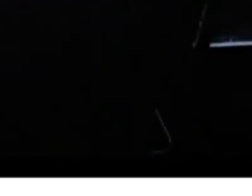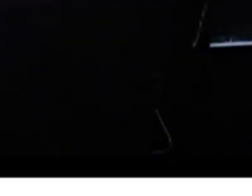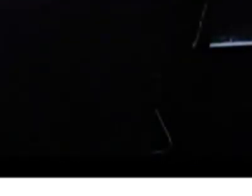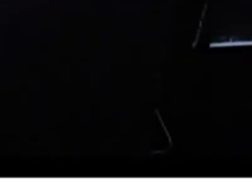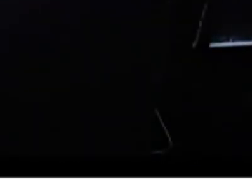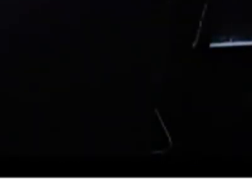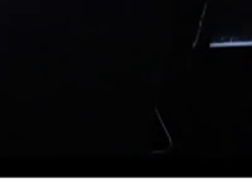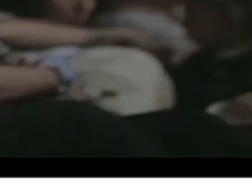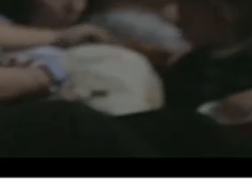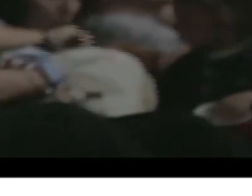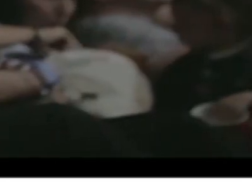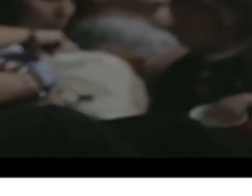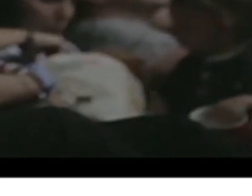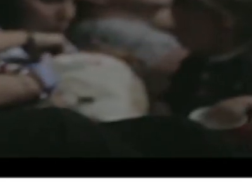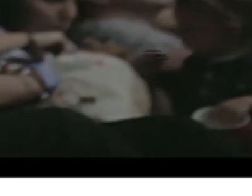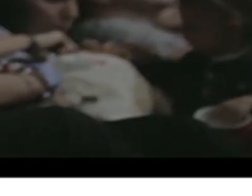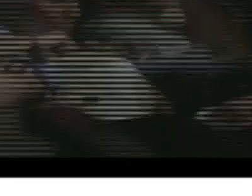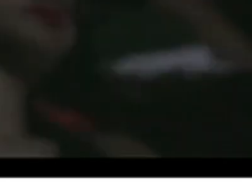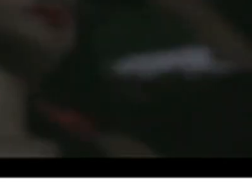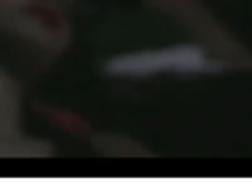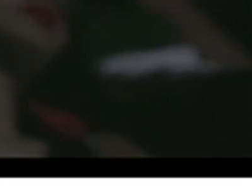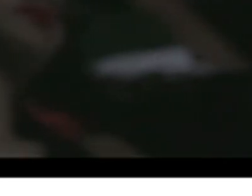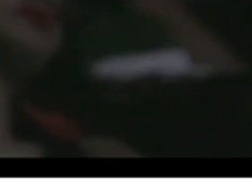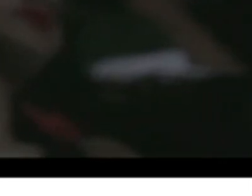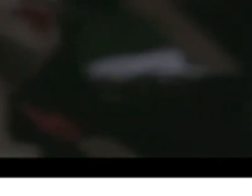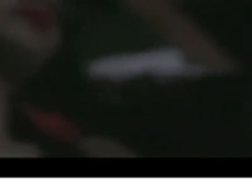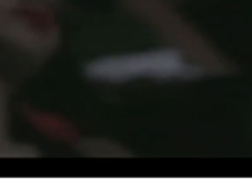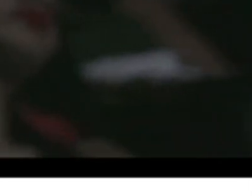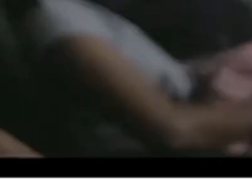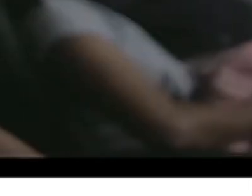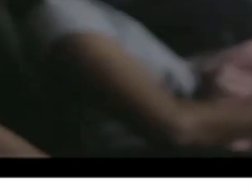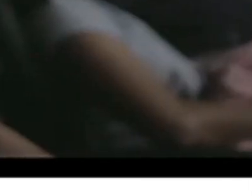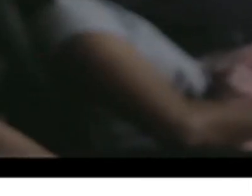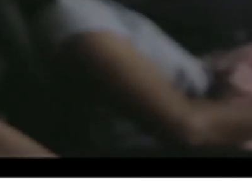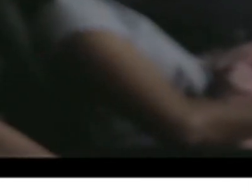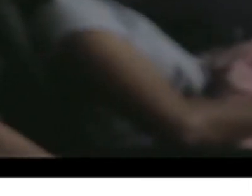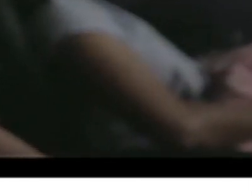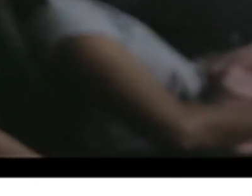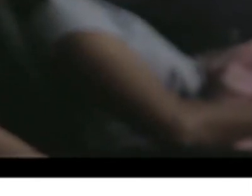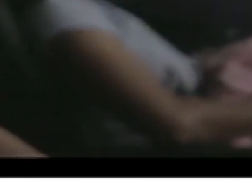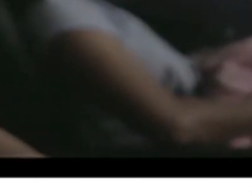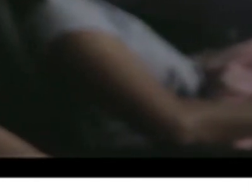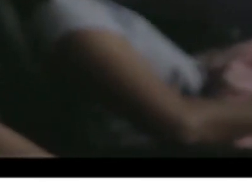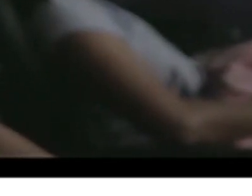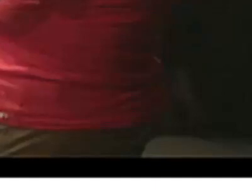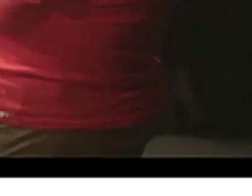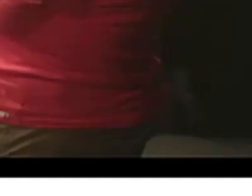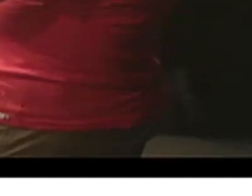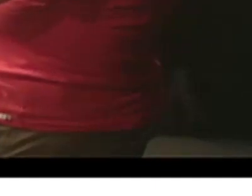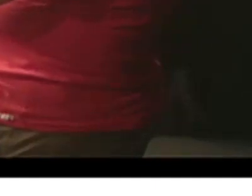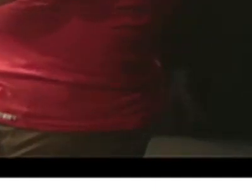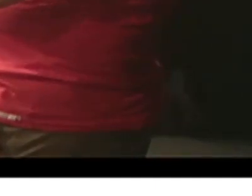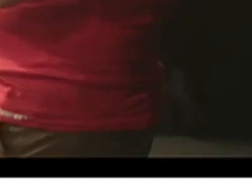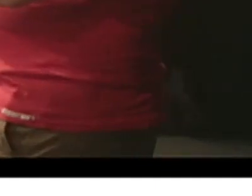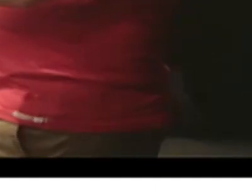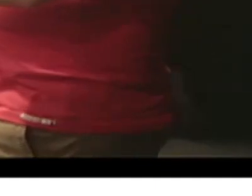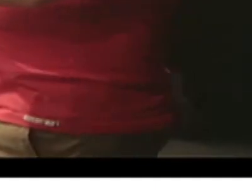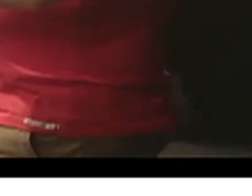Através do audiovisual a gente conhece outros lugares, viaja para outros mundos e consegue